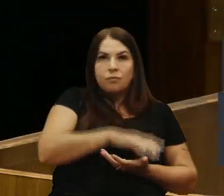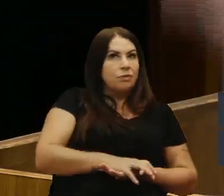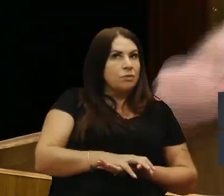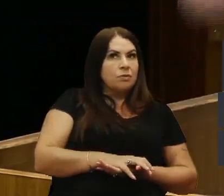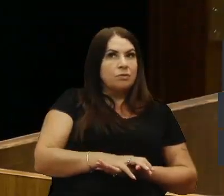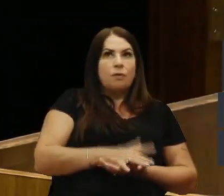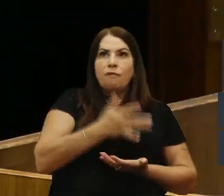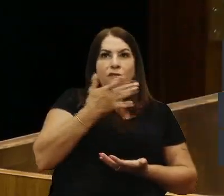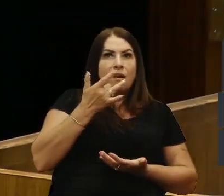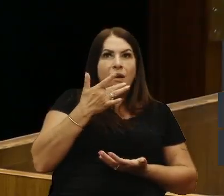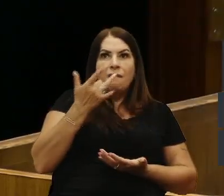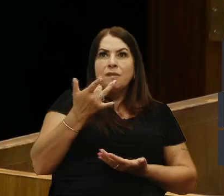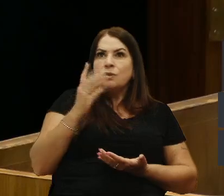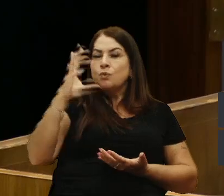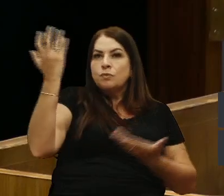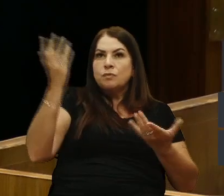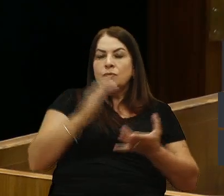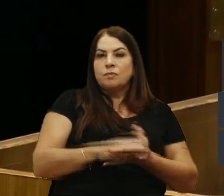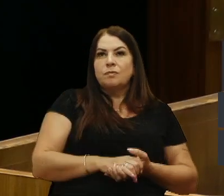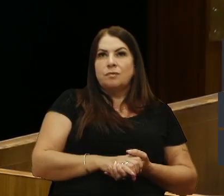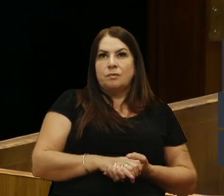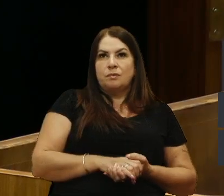É fácil resolver.